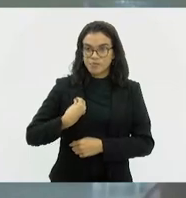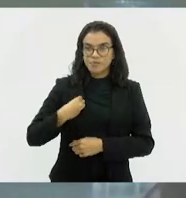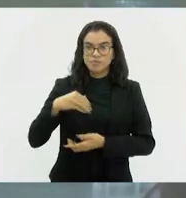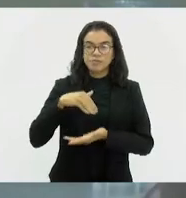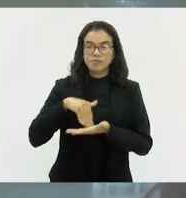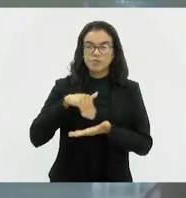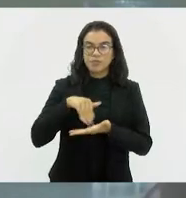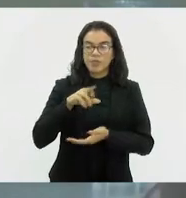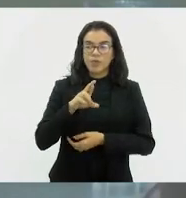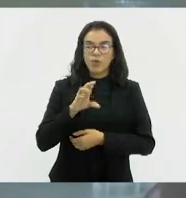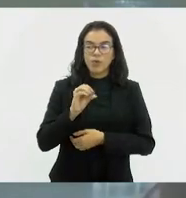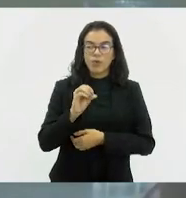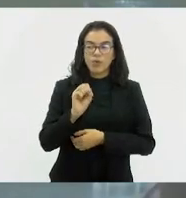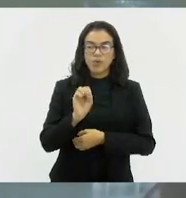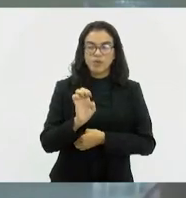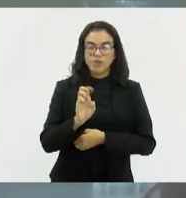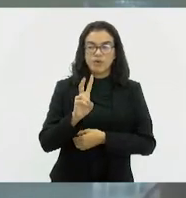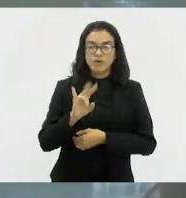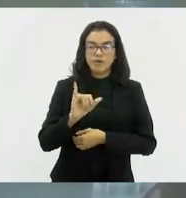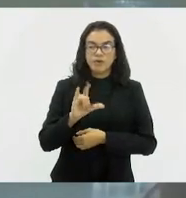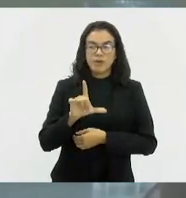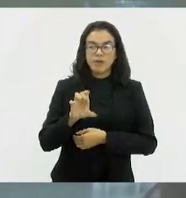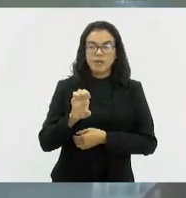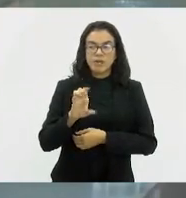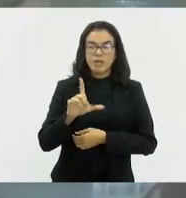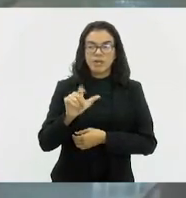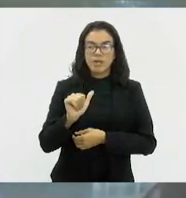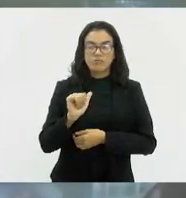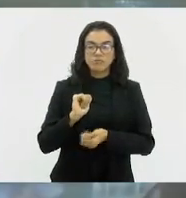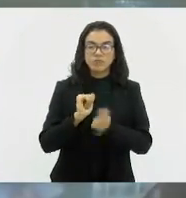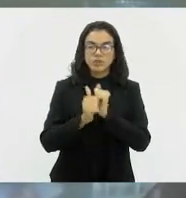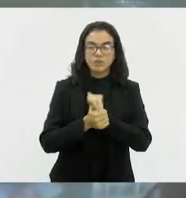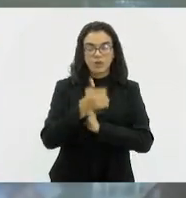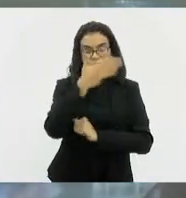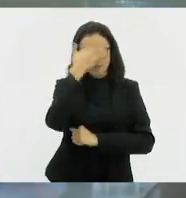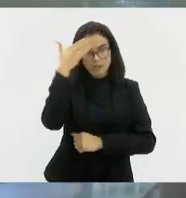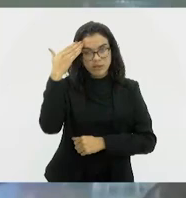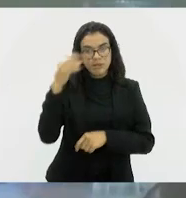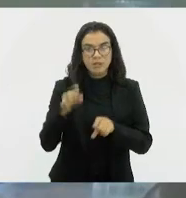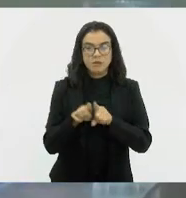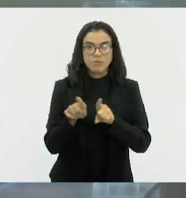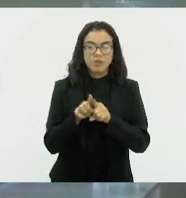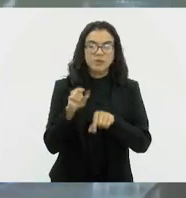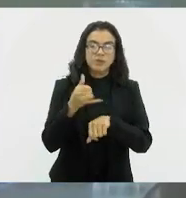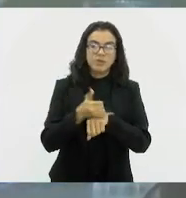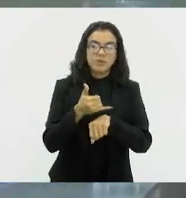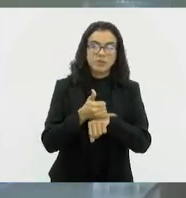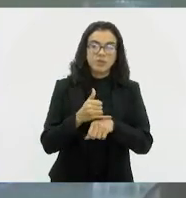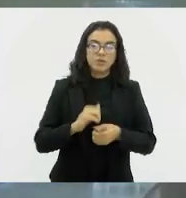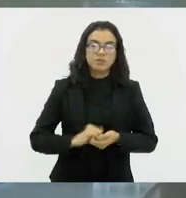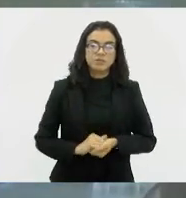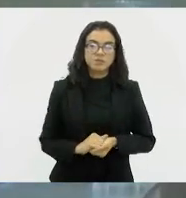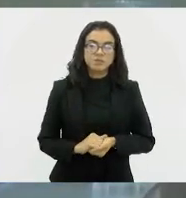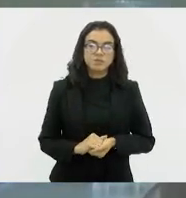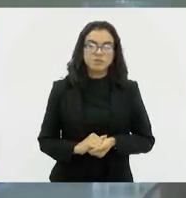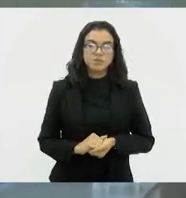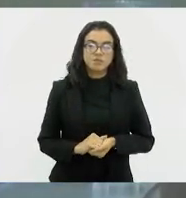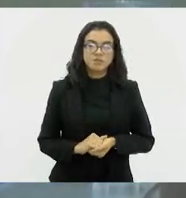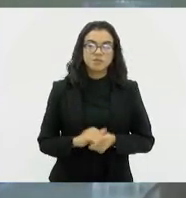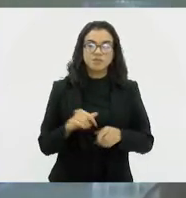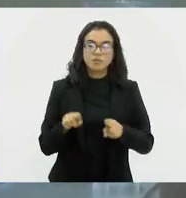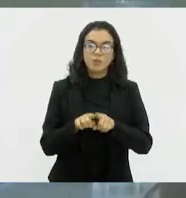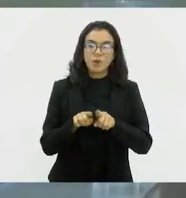Rose Vilela, secretária de Esporte e Lazer de Volta Redonda, que faz também um